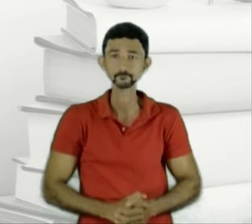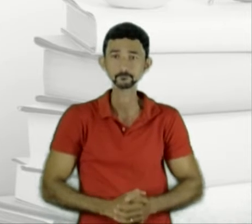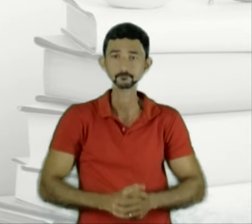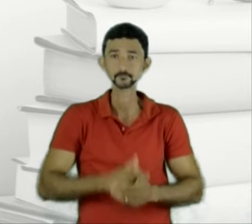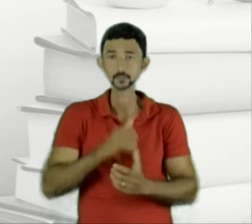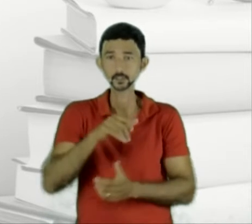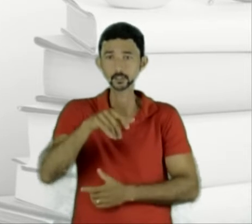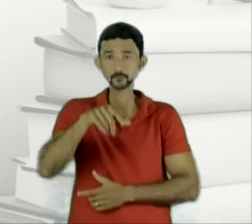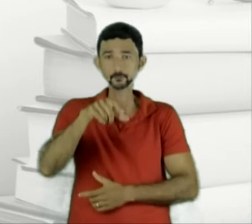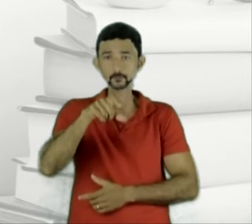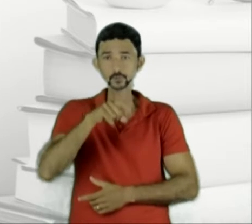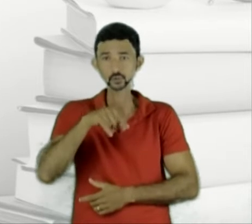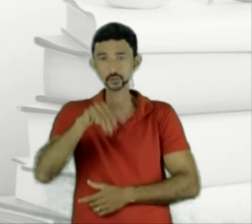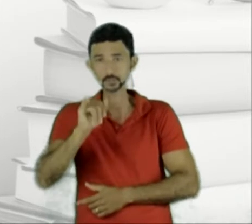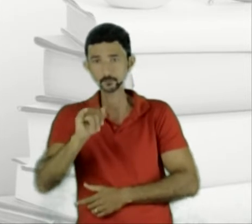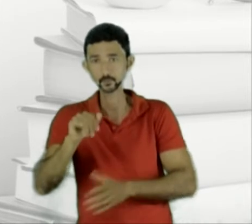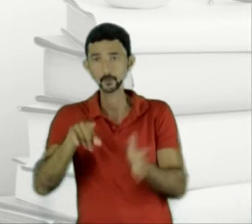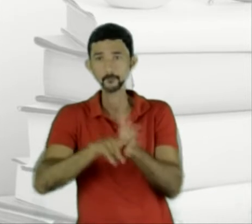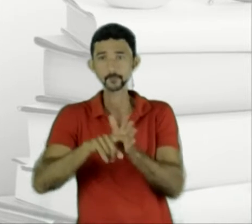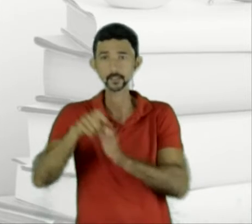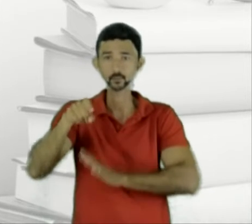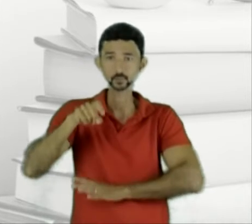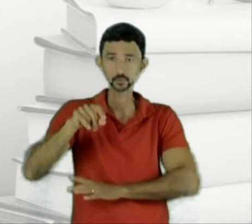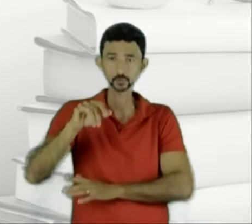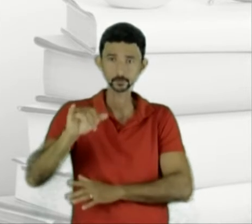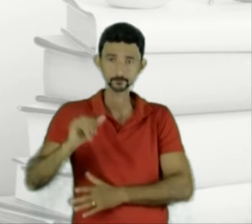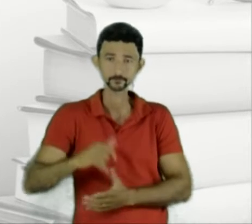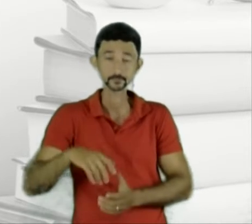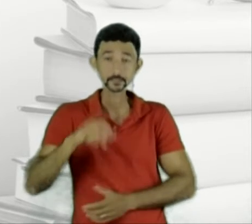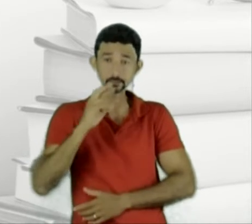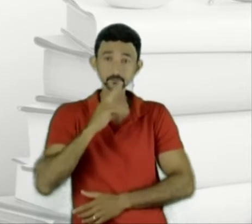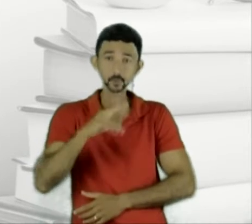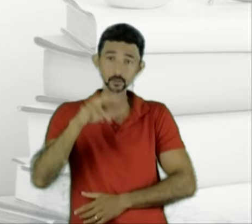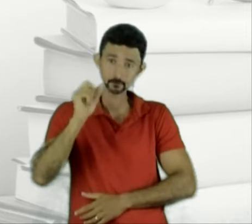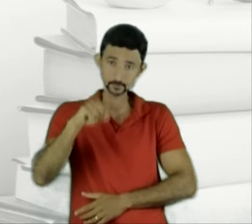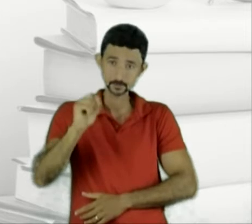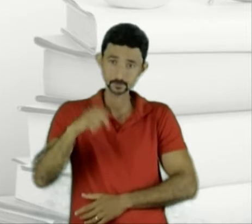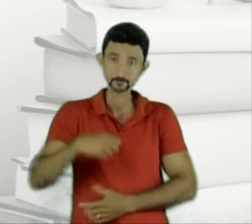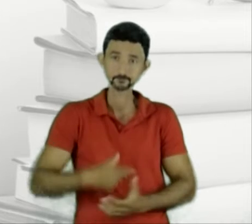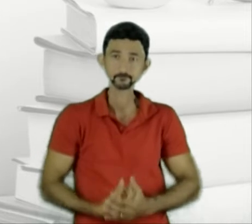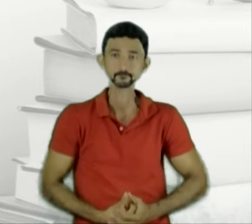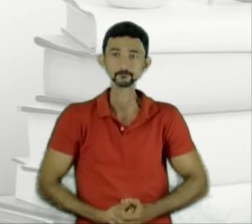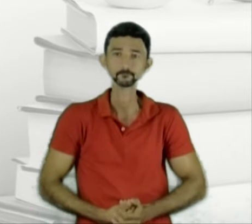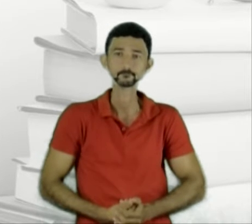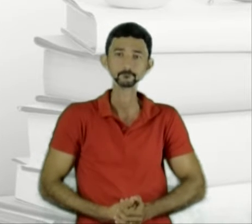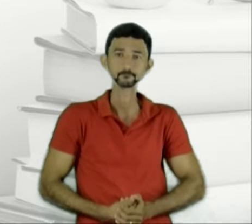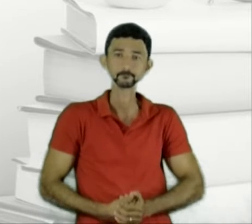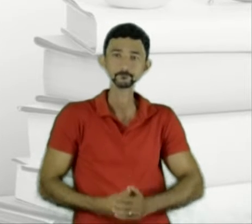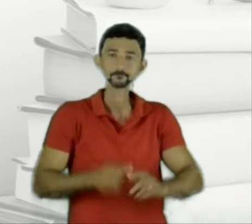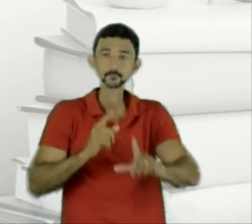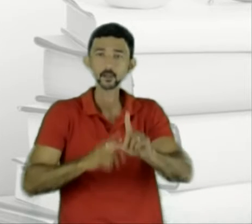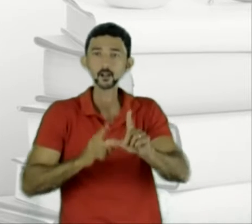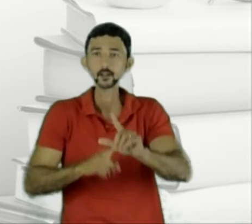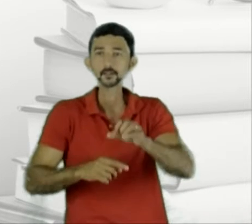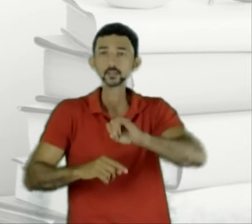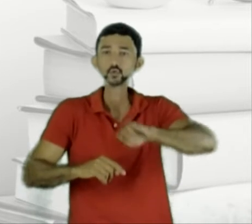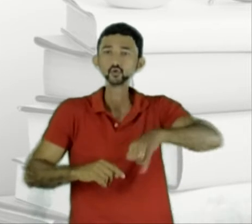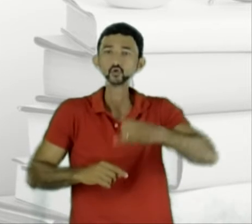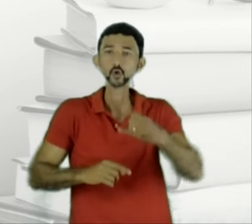xy é 1 e no menos xy é menos 1. Então, são semelhantes. E a letra